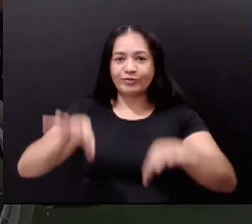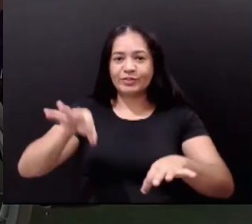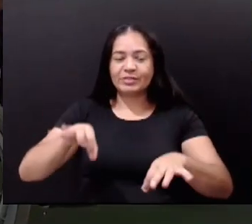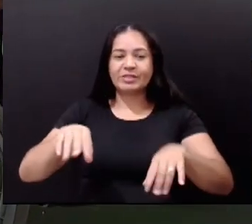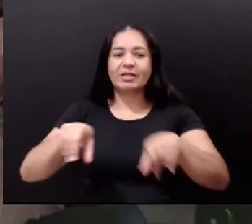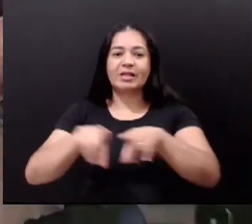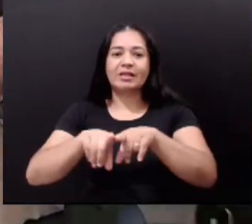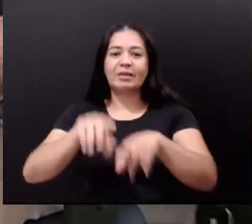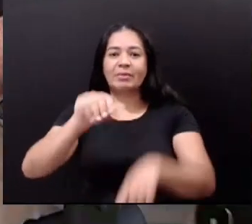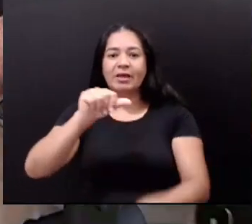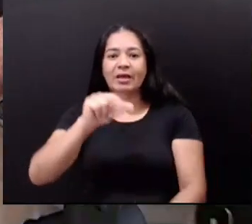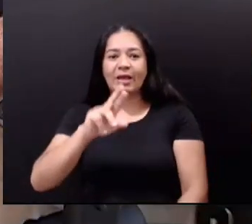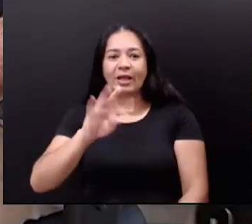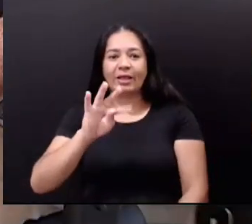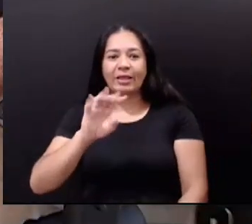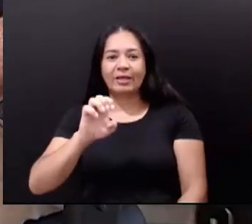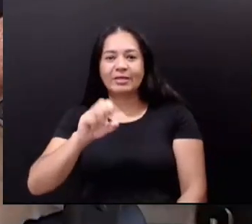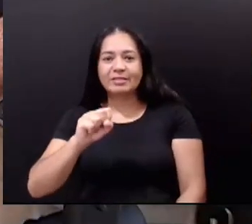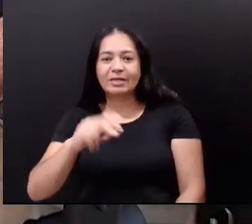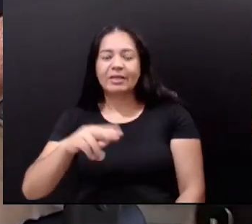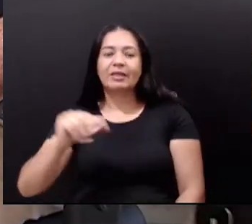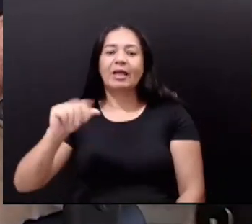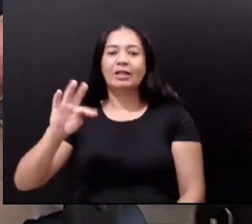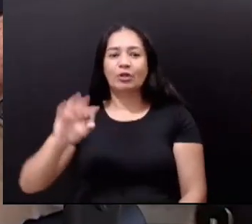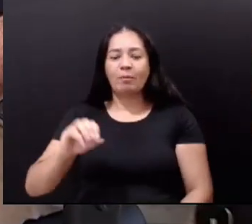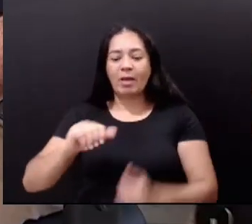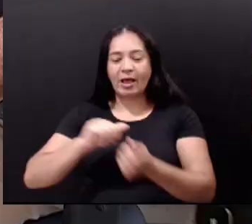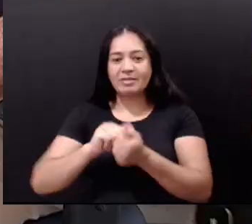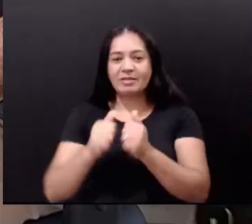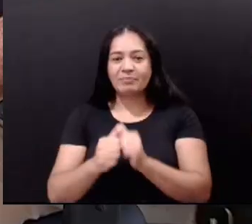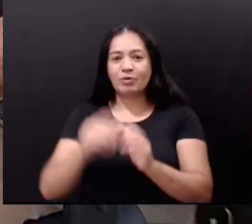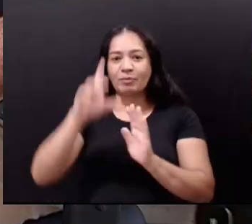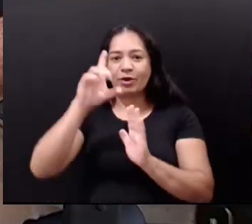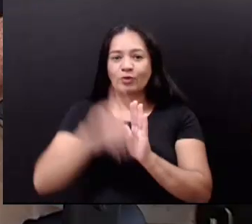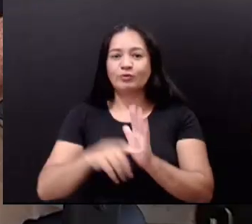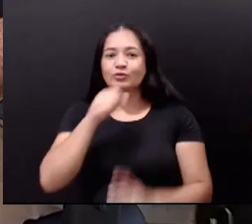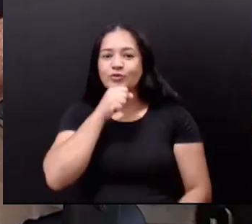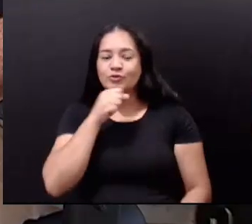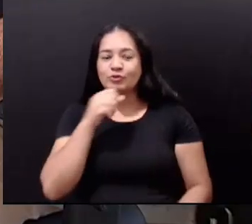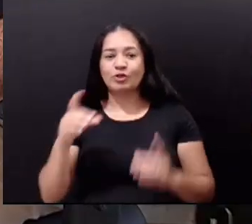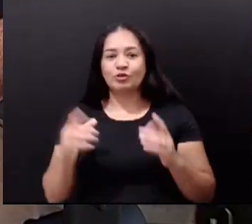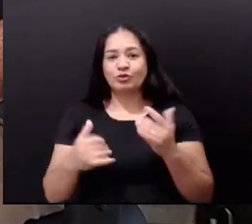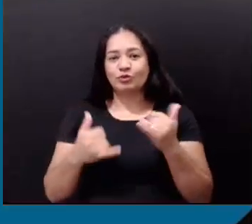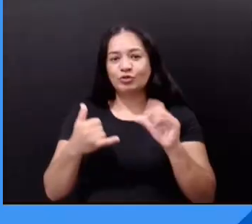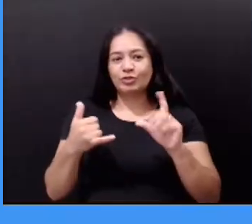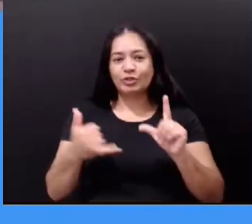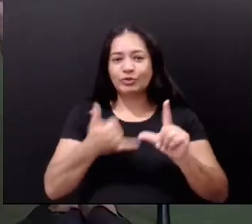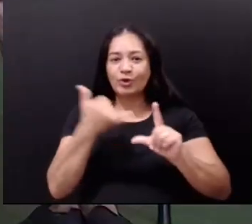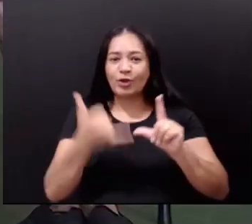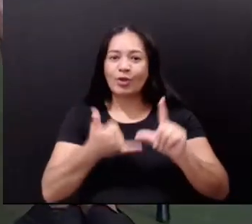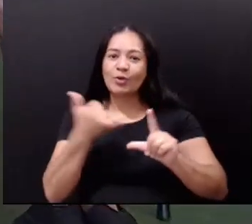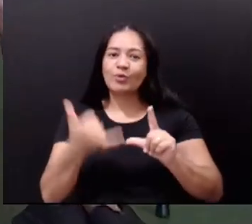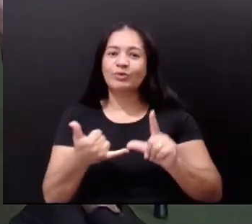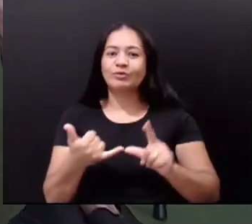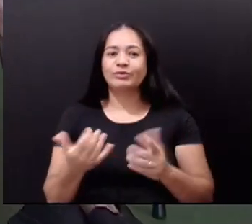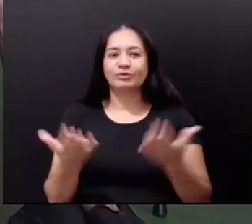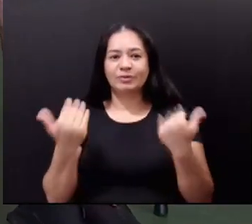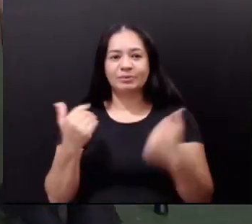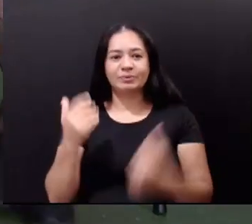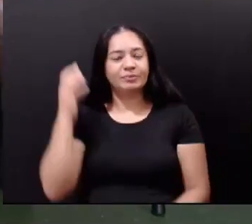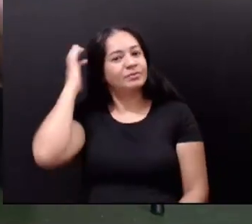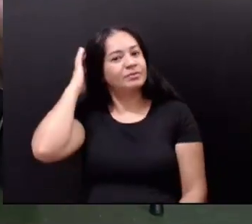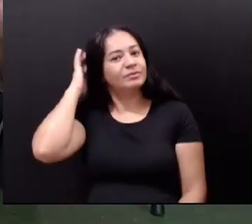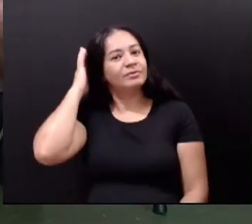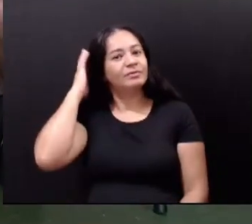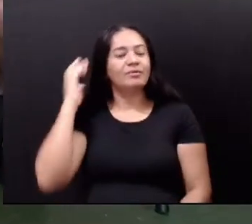direitos do idoso e tudo mais, né? Sim. De uma forma lúdica, né? Sim. Vamos mostrar um pouquinho, a gente já volta. A dona Iraci até falou